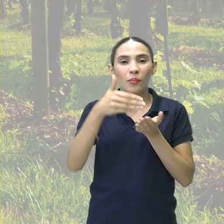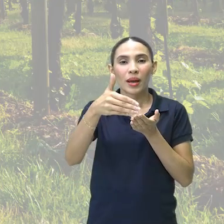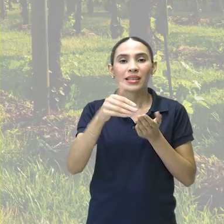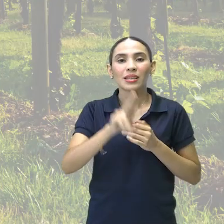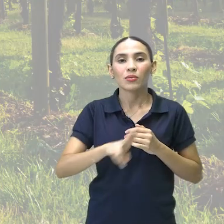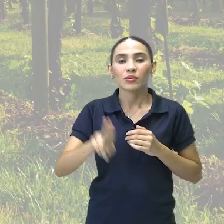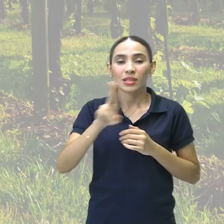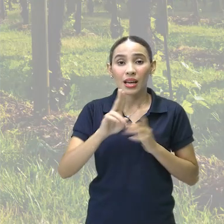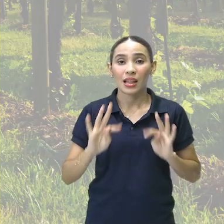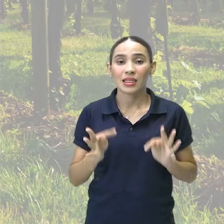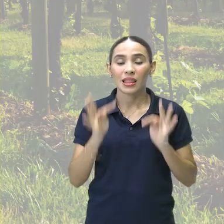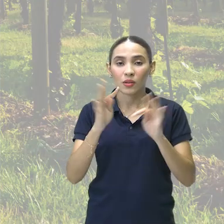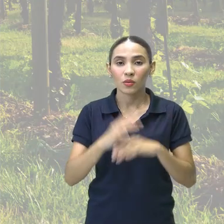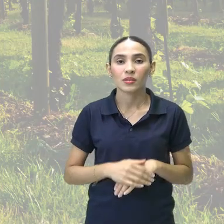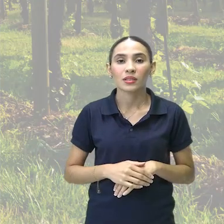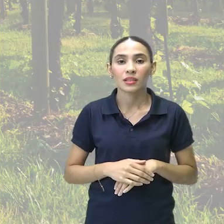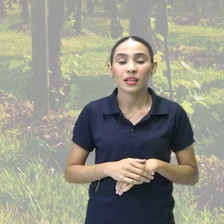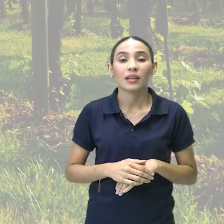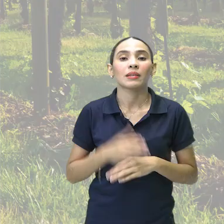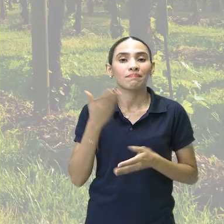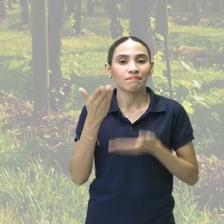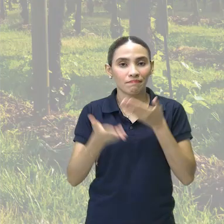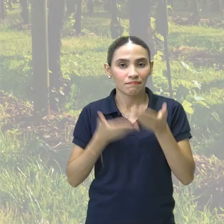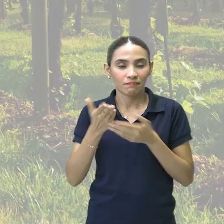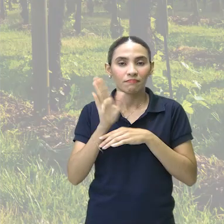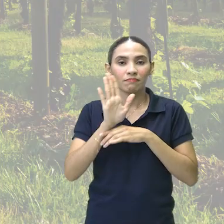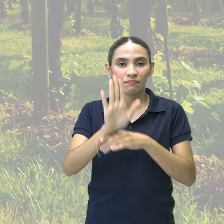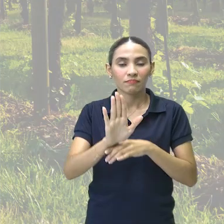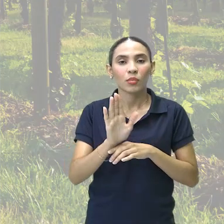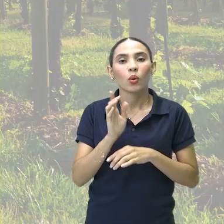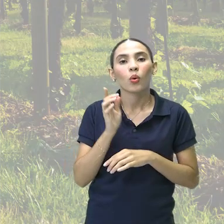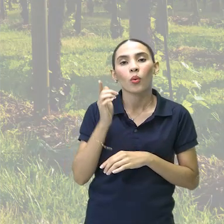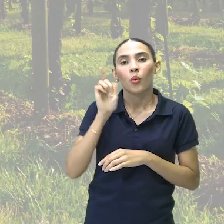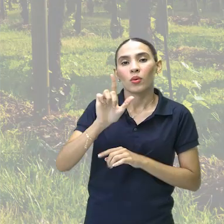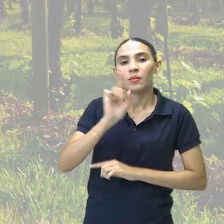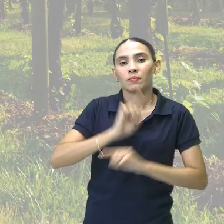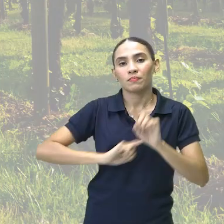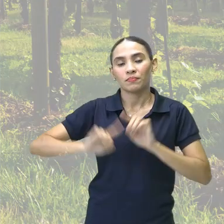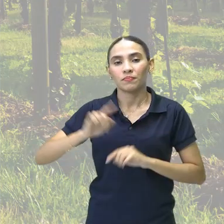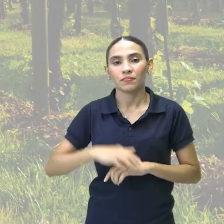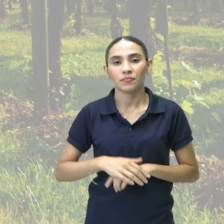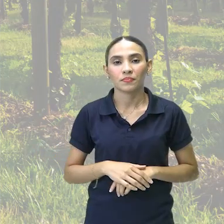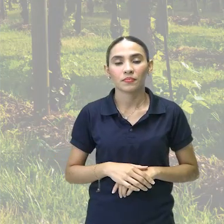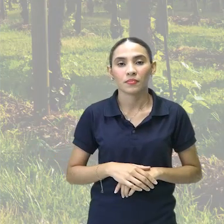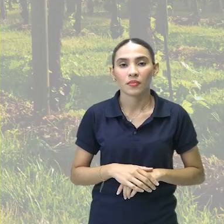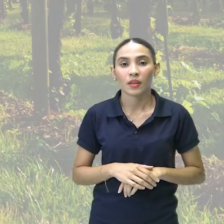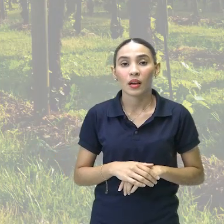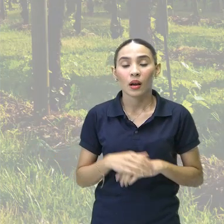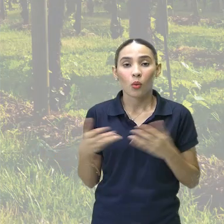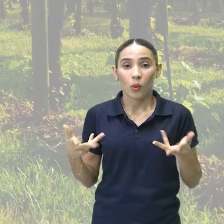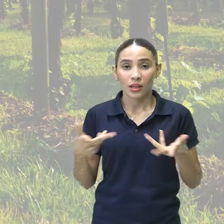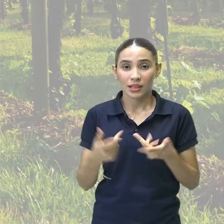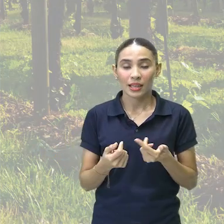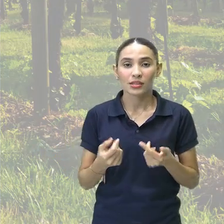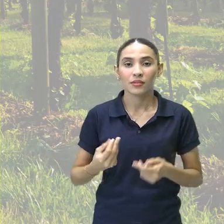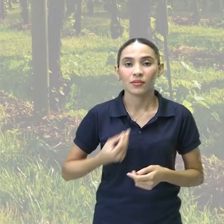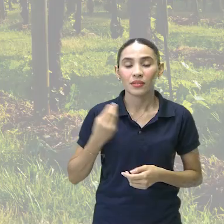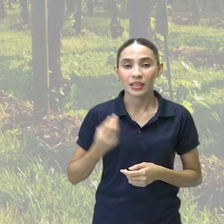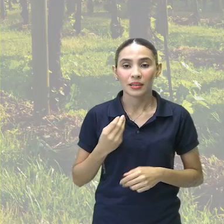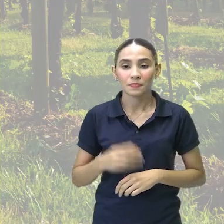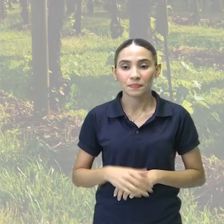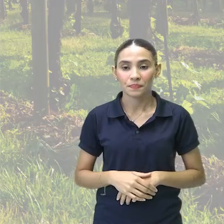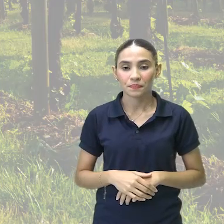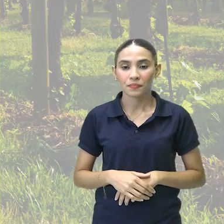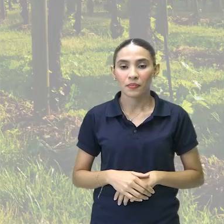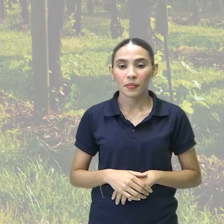começa a usar a tecnologia a seu favor, né, para melhorar, como eu falei para vocês, a qualidade de vida. E